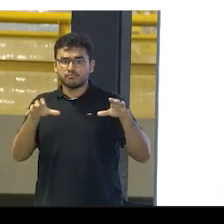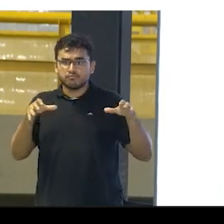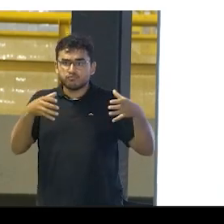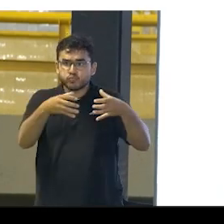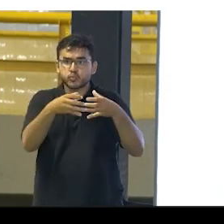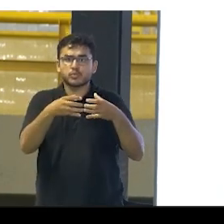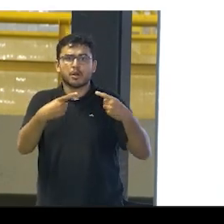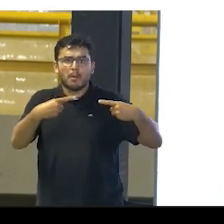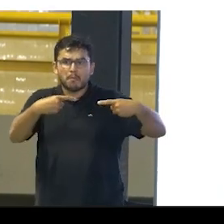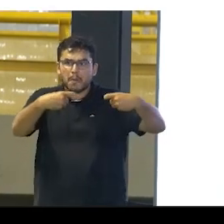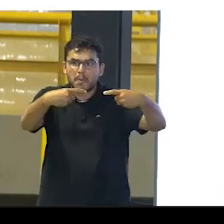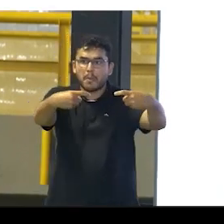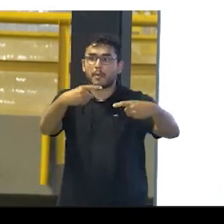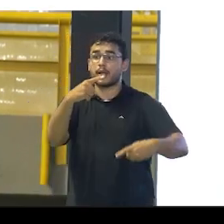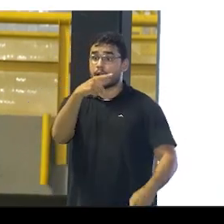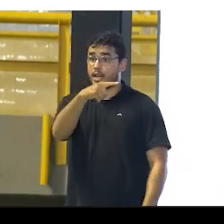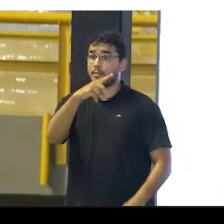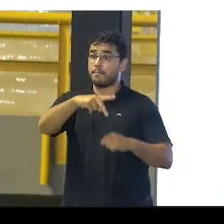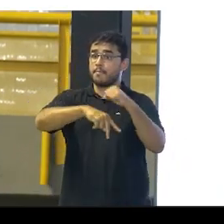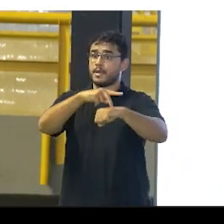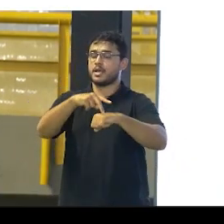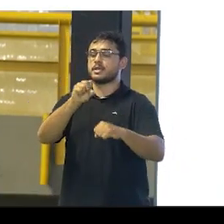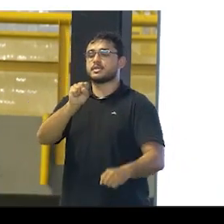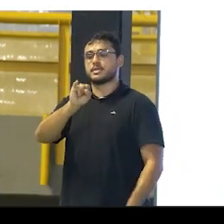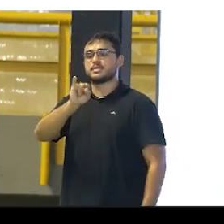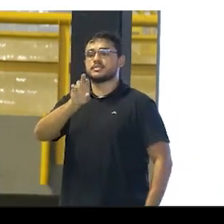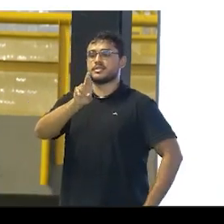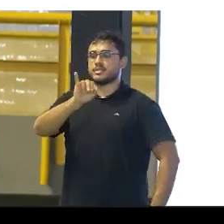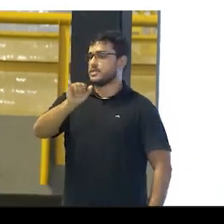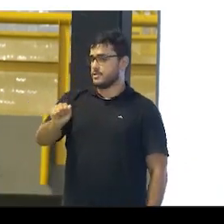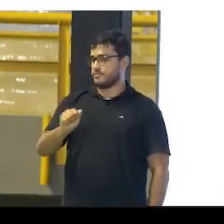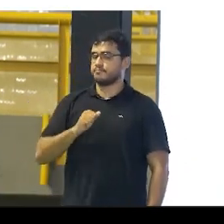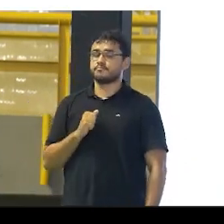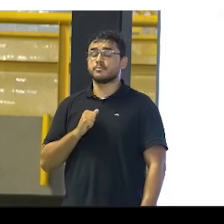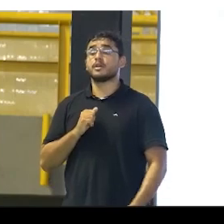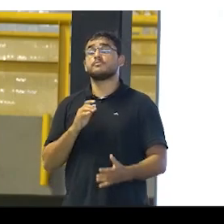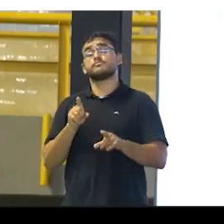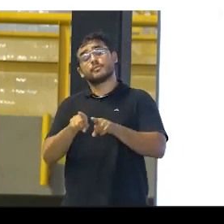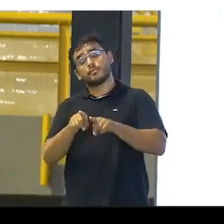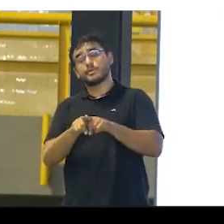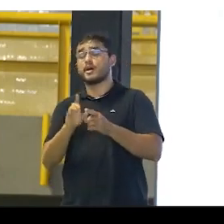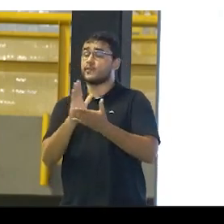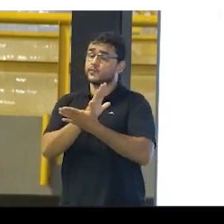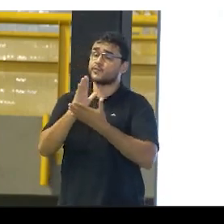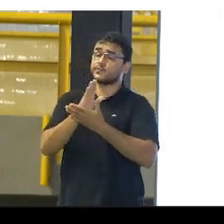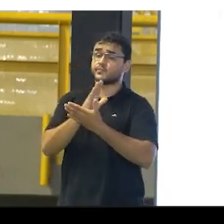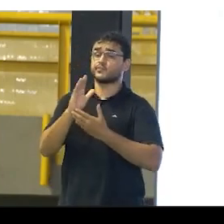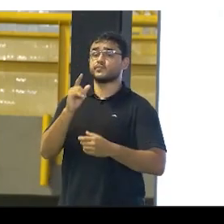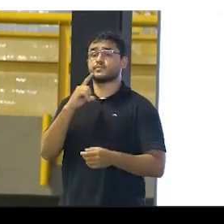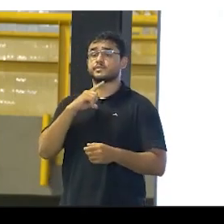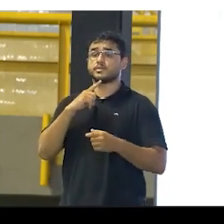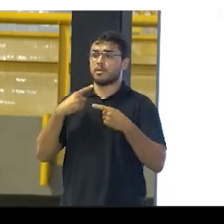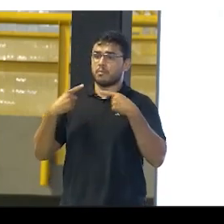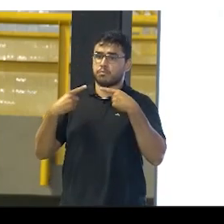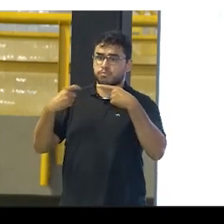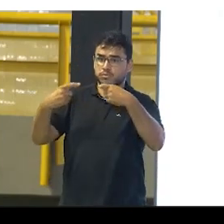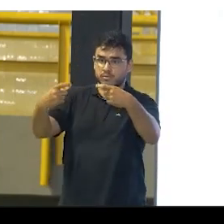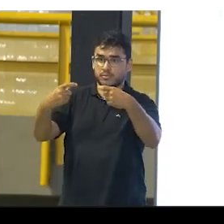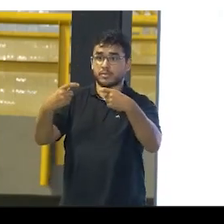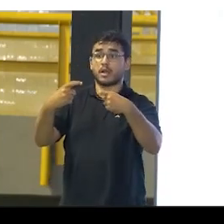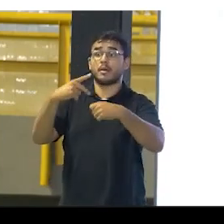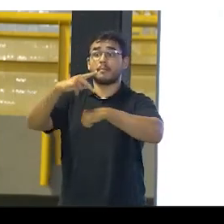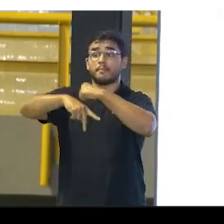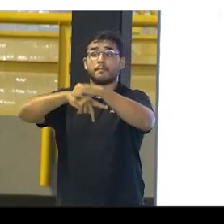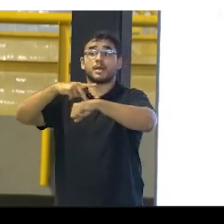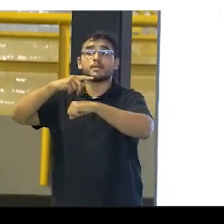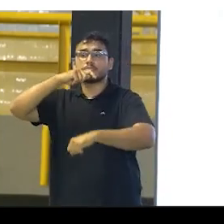indiretamente, nessa guerra. E a guerra que ocupa as manchetes dos jornais, que é a guerra do Zelensky,